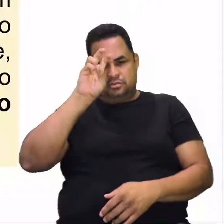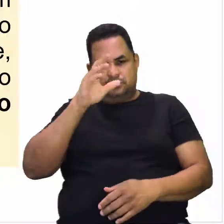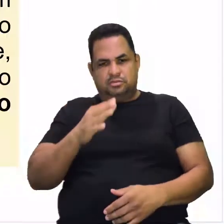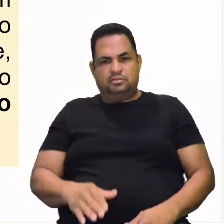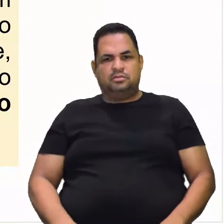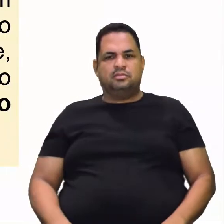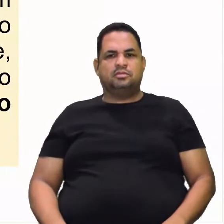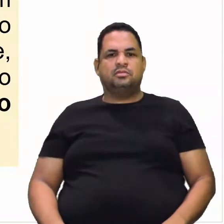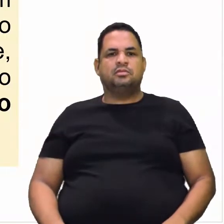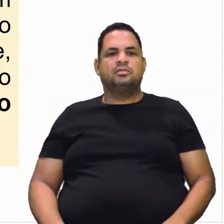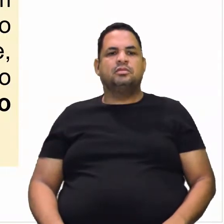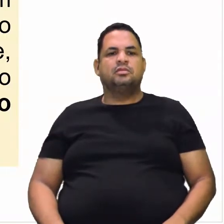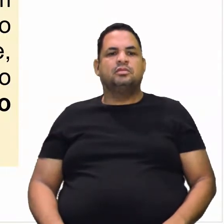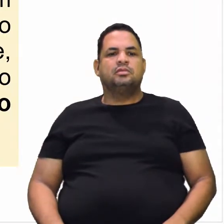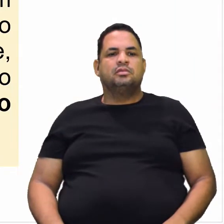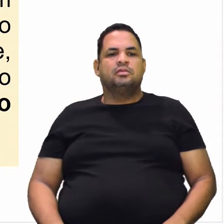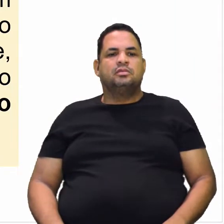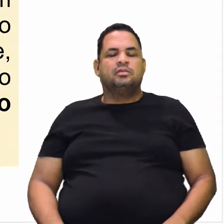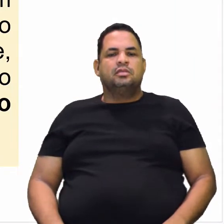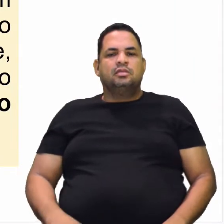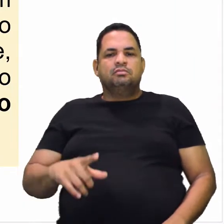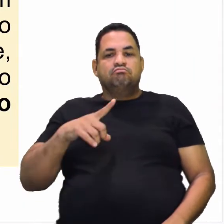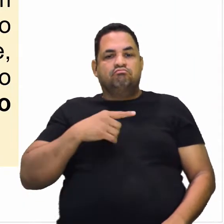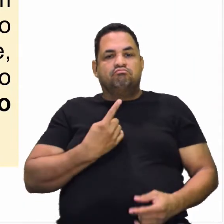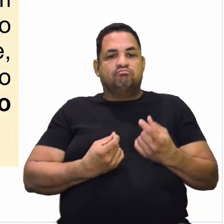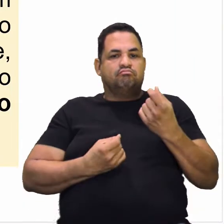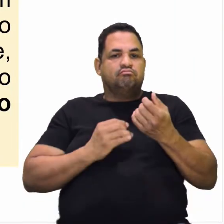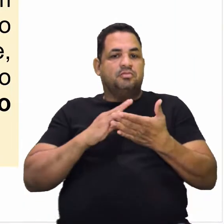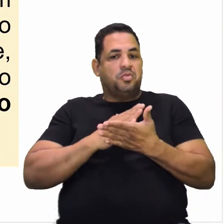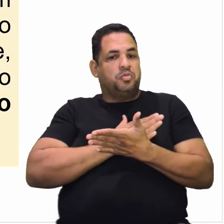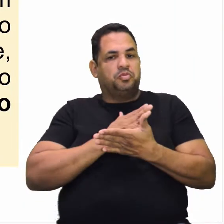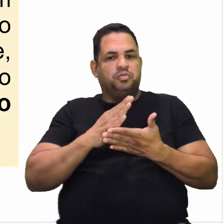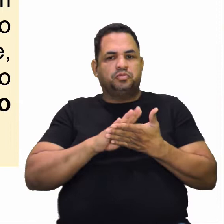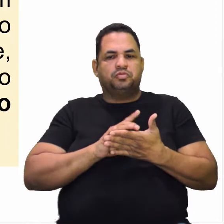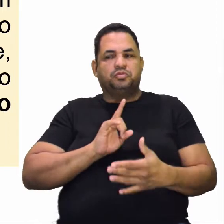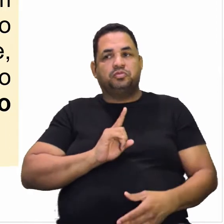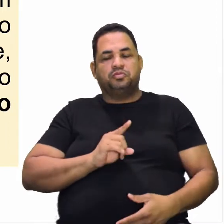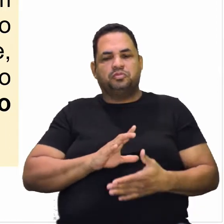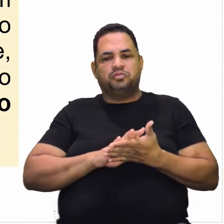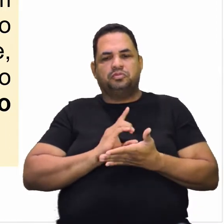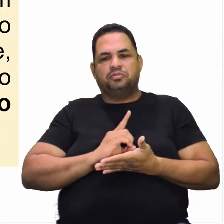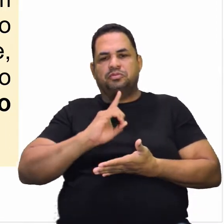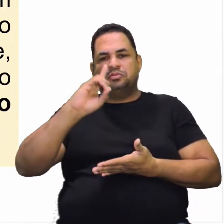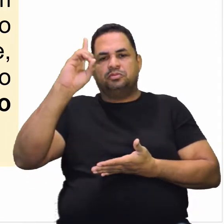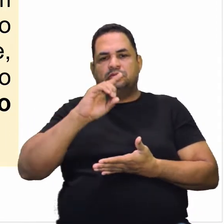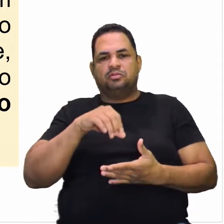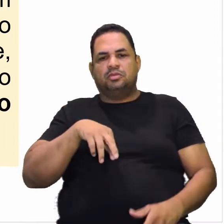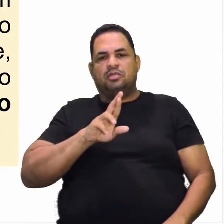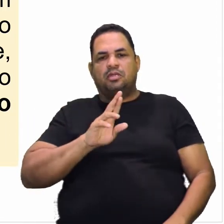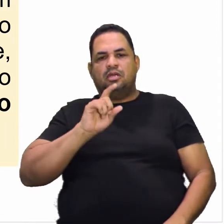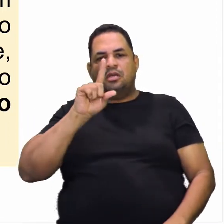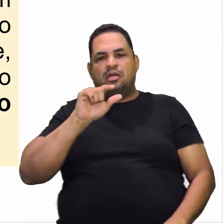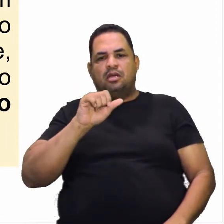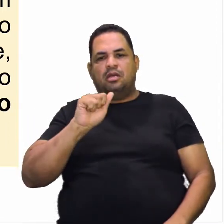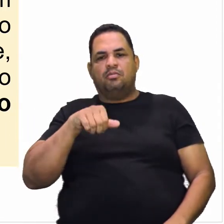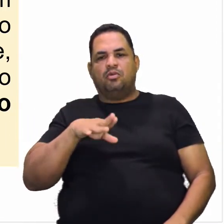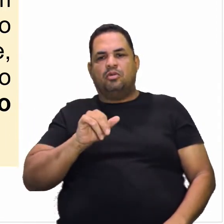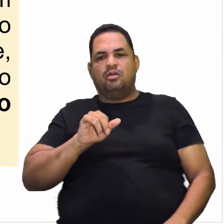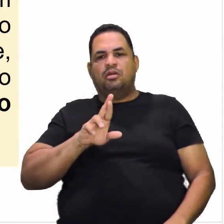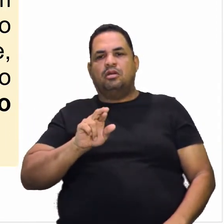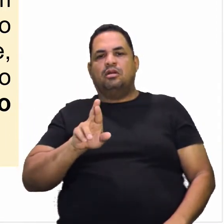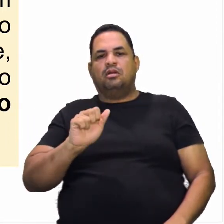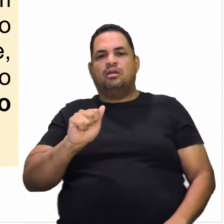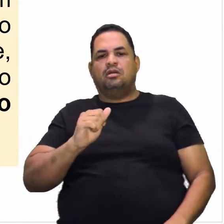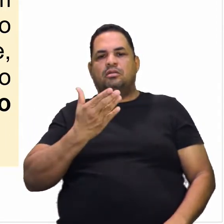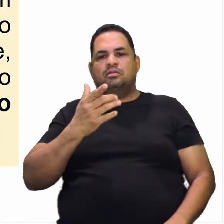aqui, alguns desses deuses. Nós começamos com Ra, ou Amun-Ra. O Ra